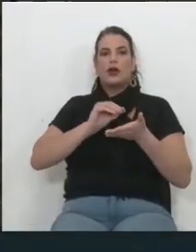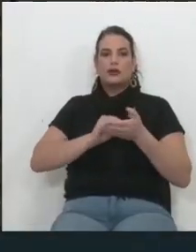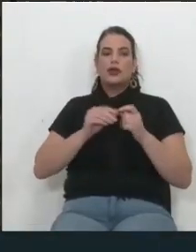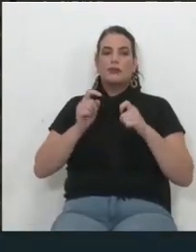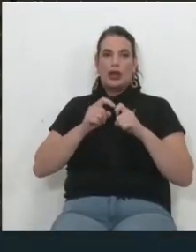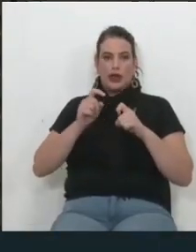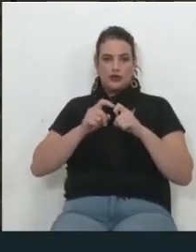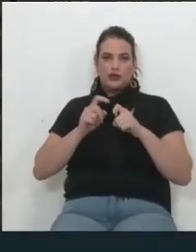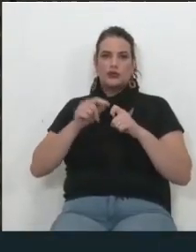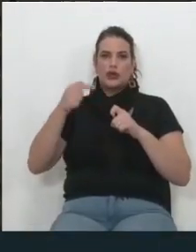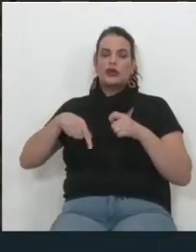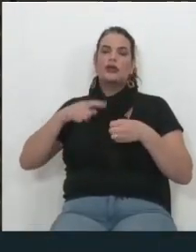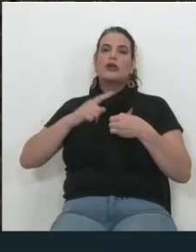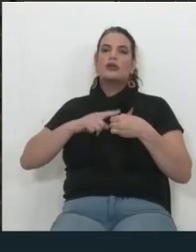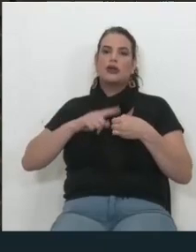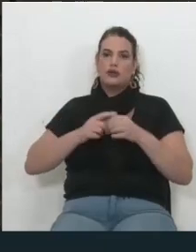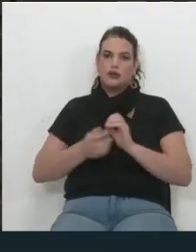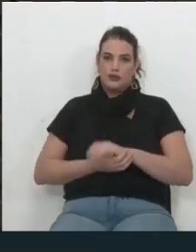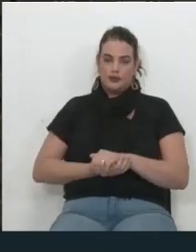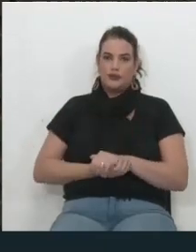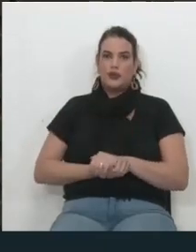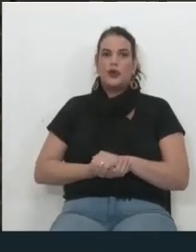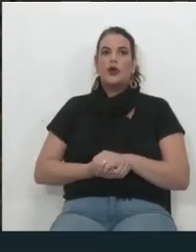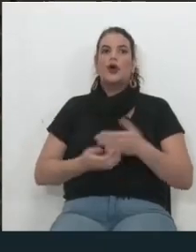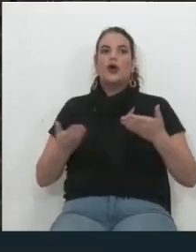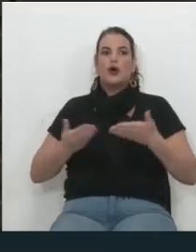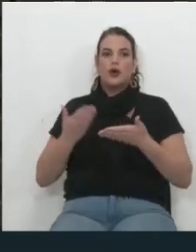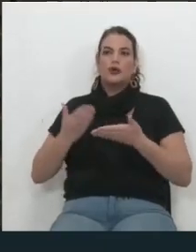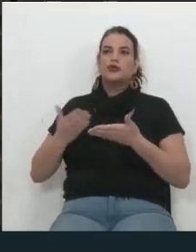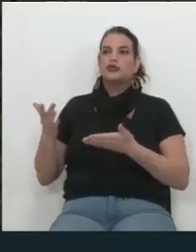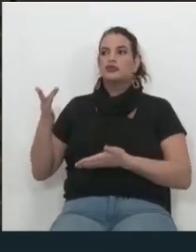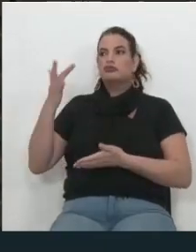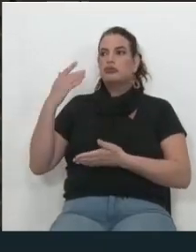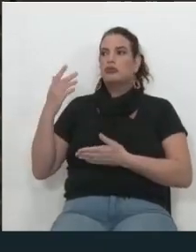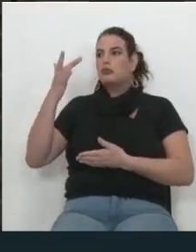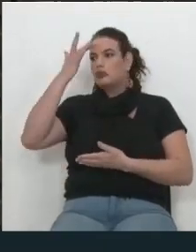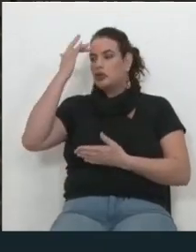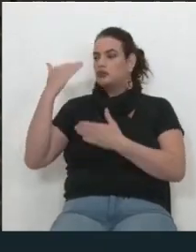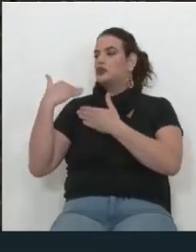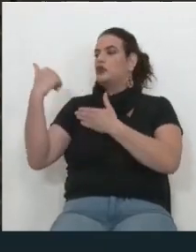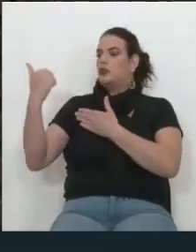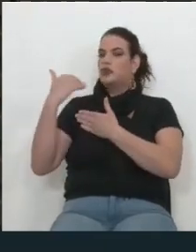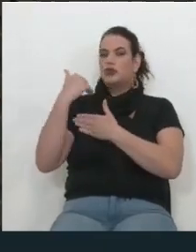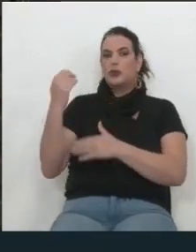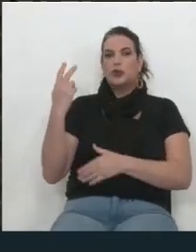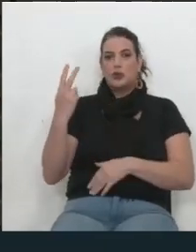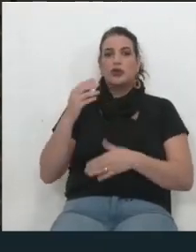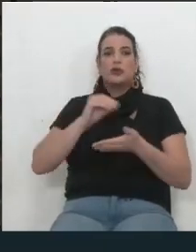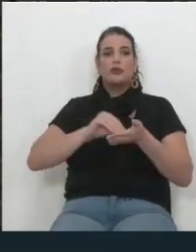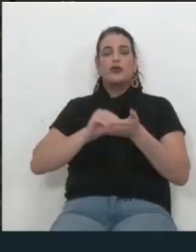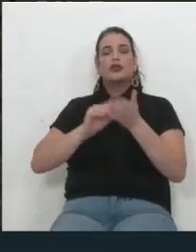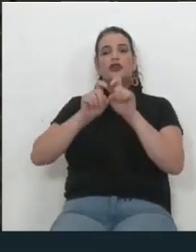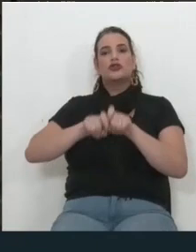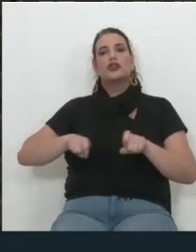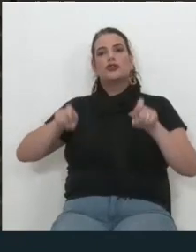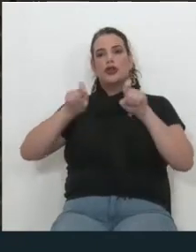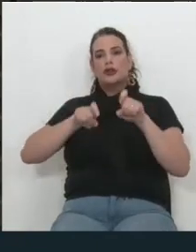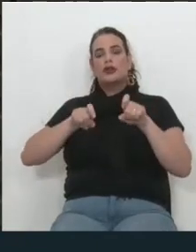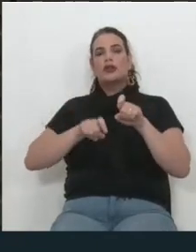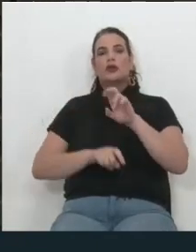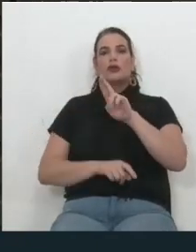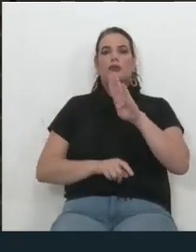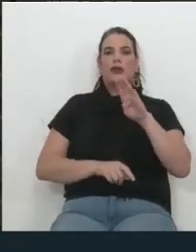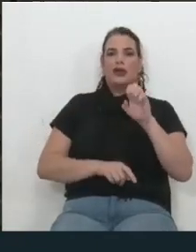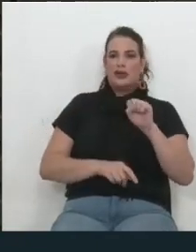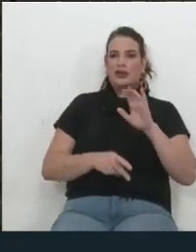cidade. Hoje mesmo eu fui procurado por 2 munícipes sobre a ausência de ginecologista na UBS do